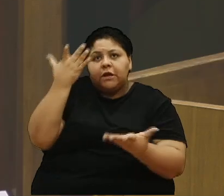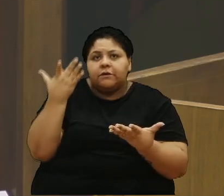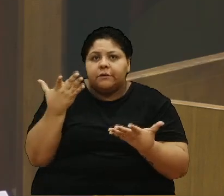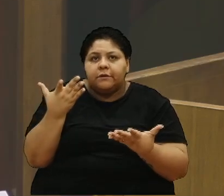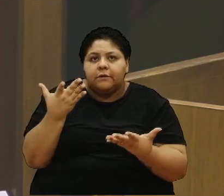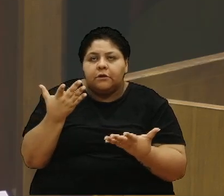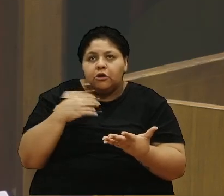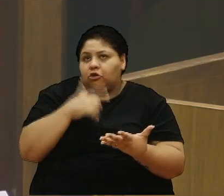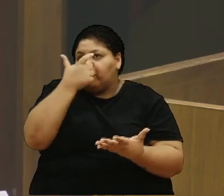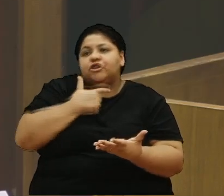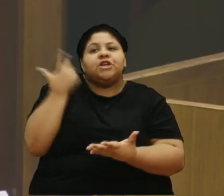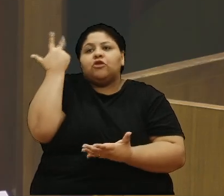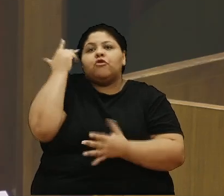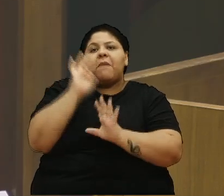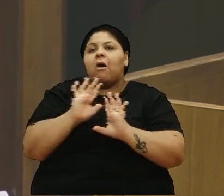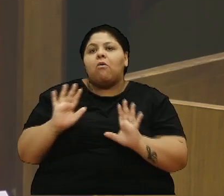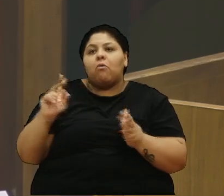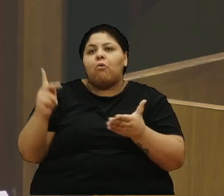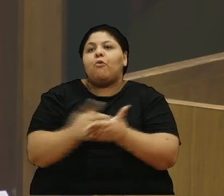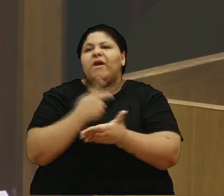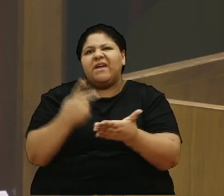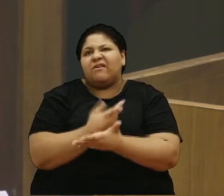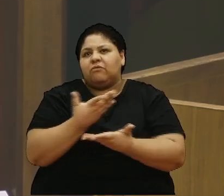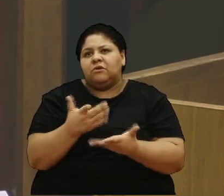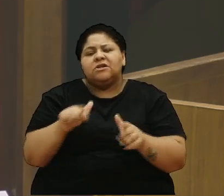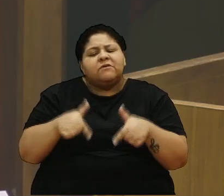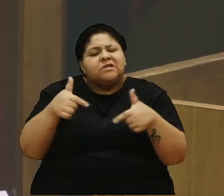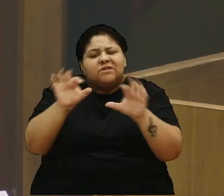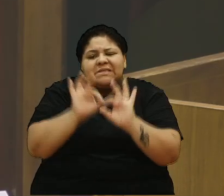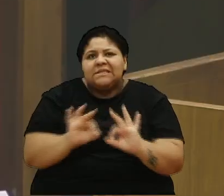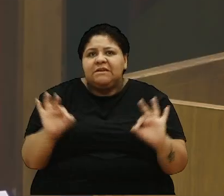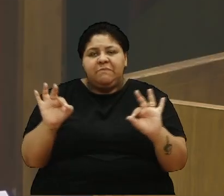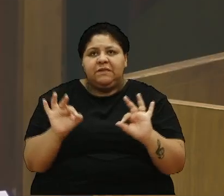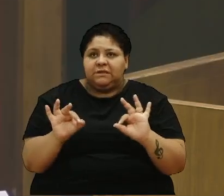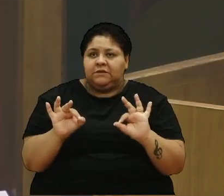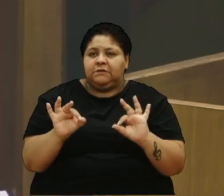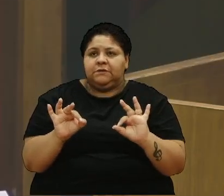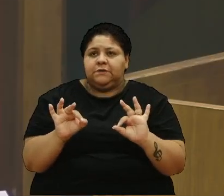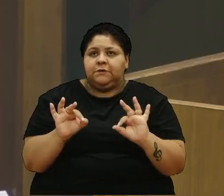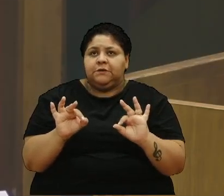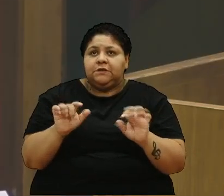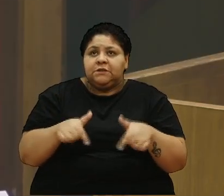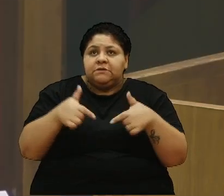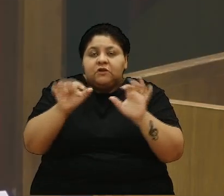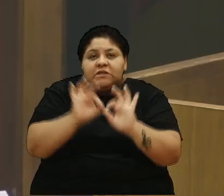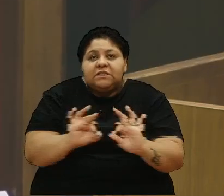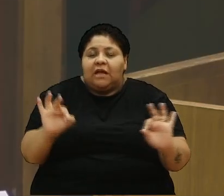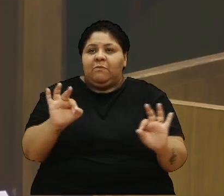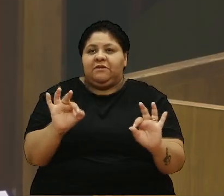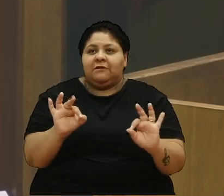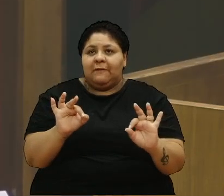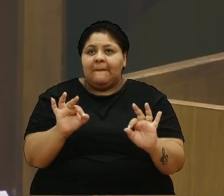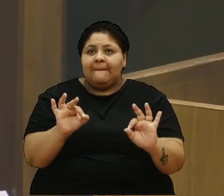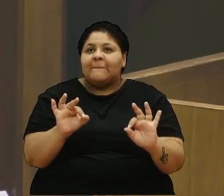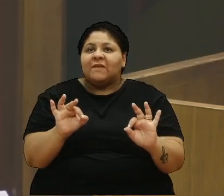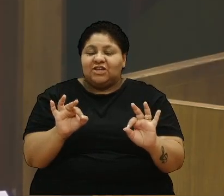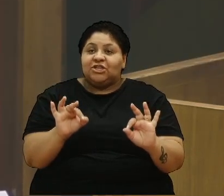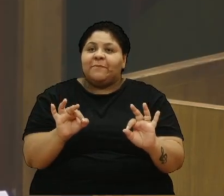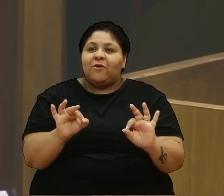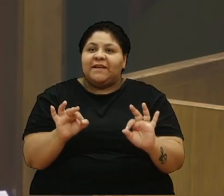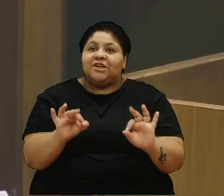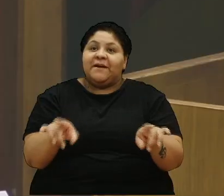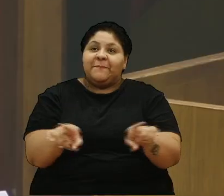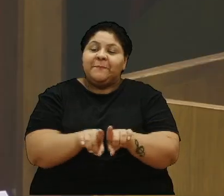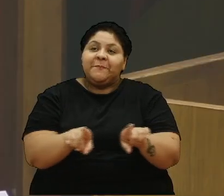me acostumar com o erro. E são medidas simples. São medidas simples. Às vezes é